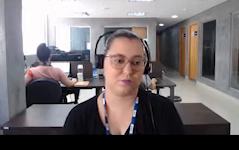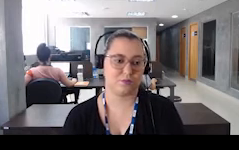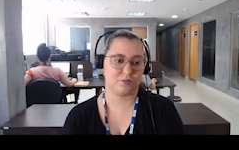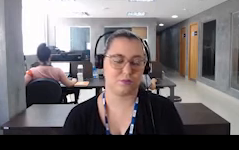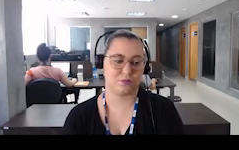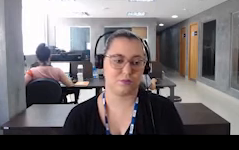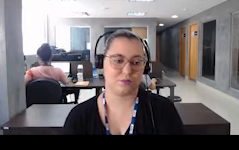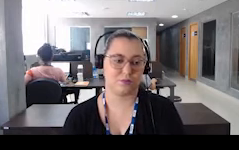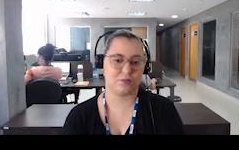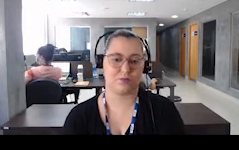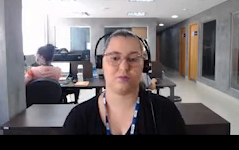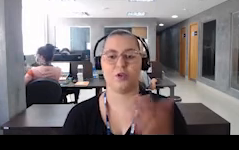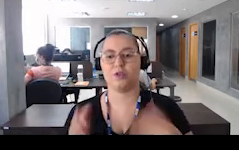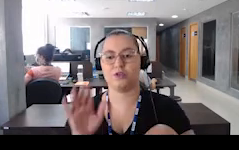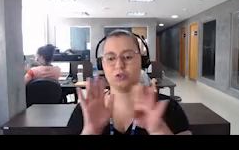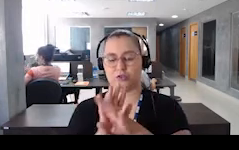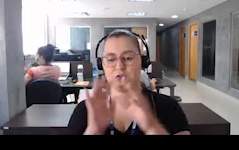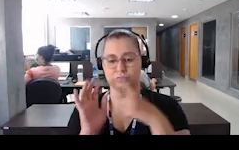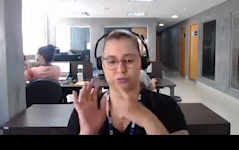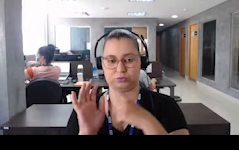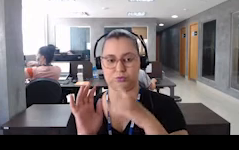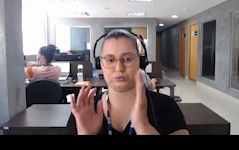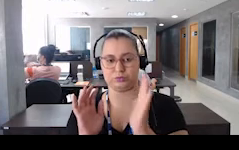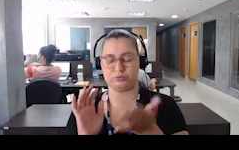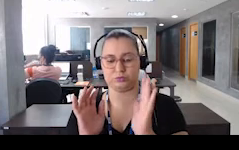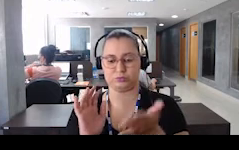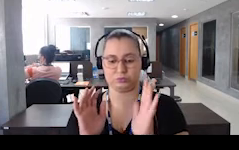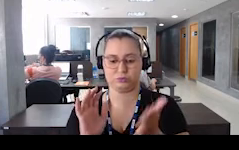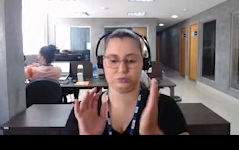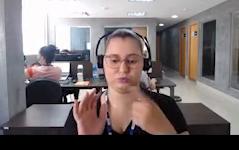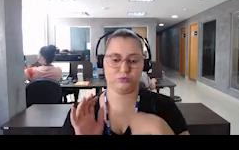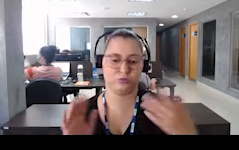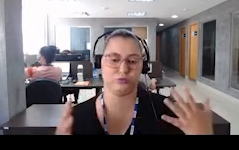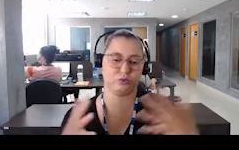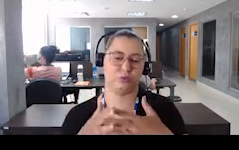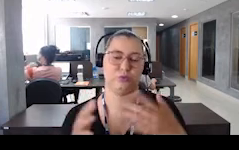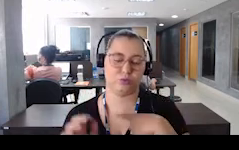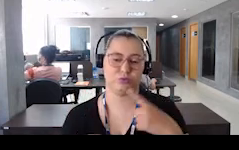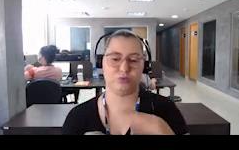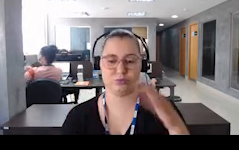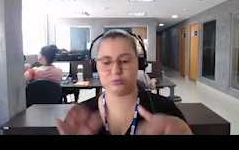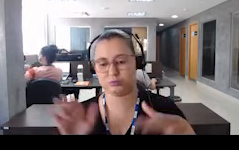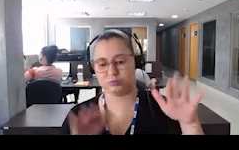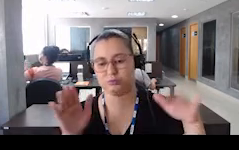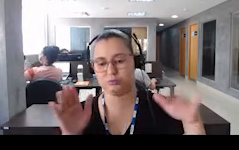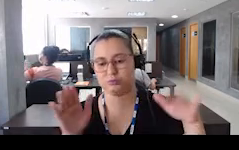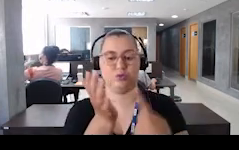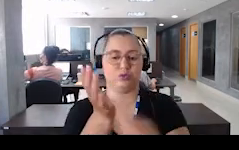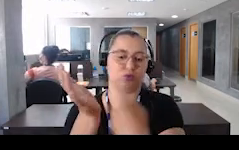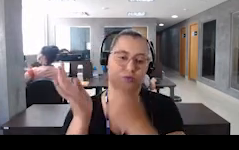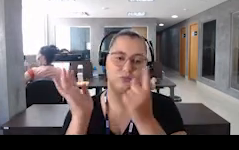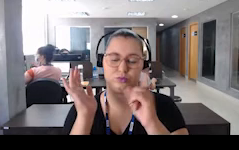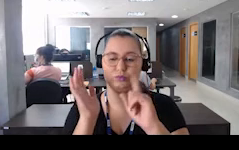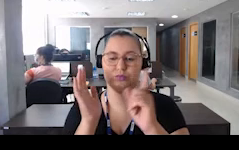Então, pessoal, tá chegando aí, né, o fim de semana. Eu sei que às vezes fica complicado assim para poder, né, estudar no fim de semana, tem os